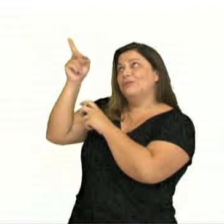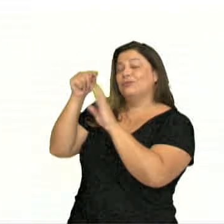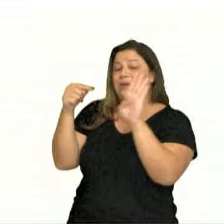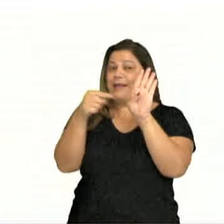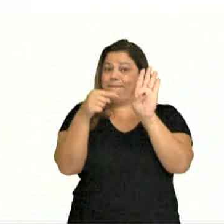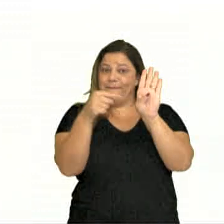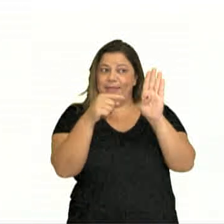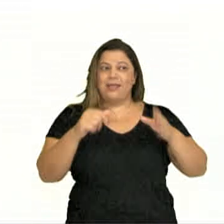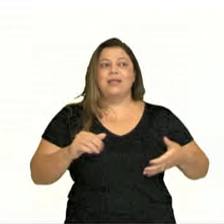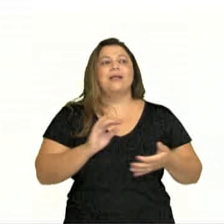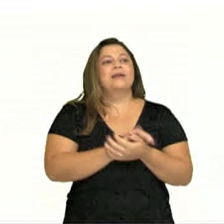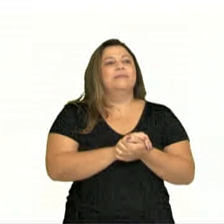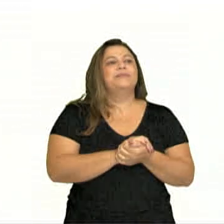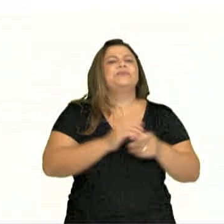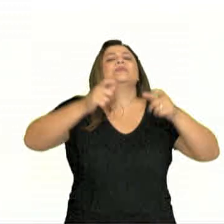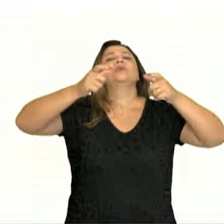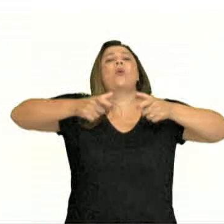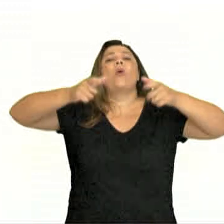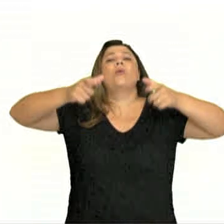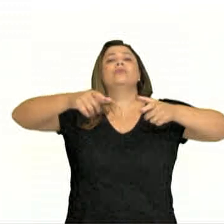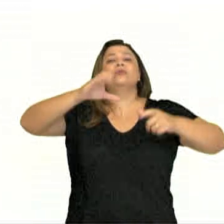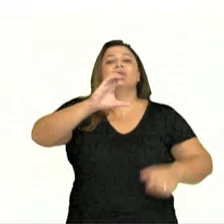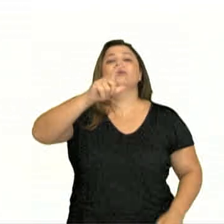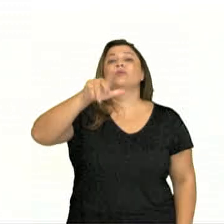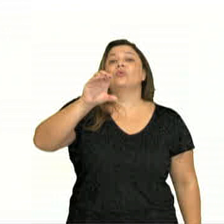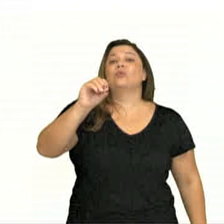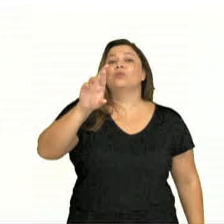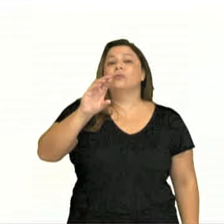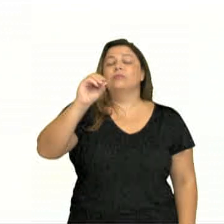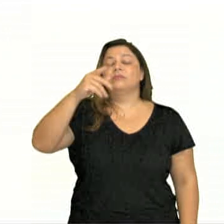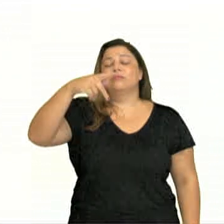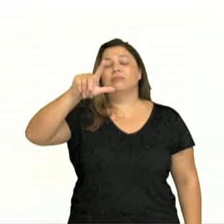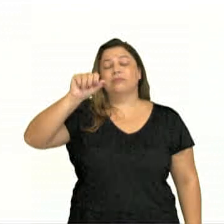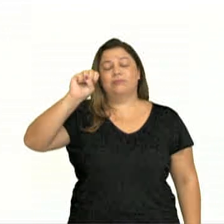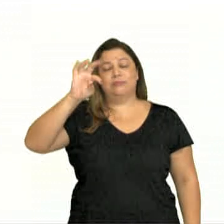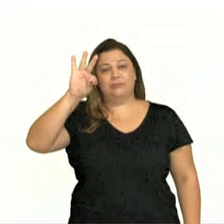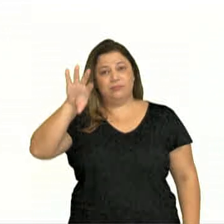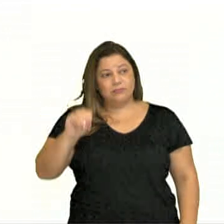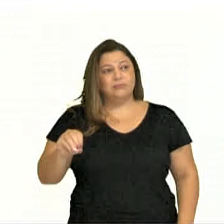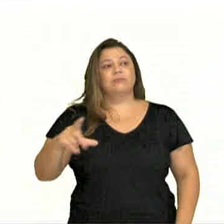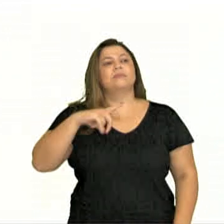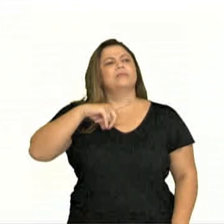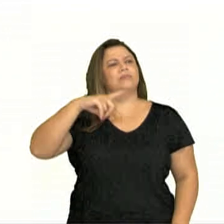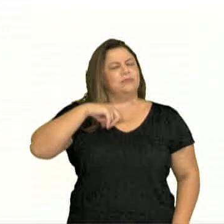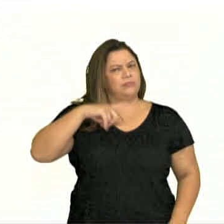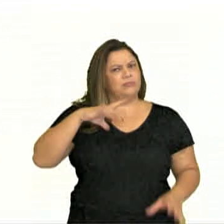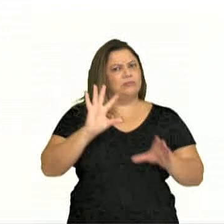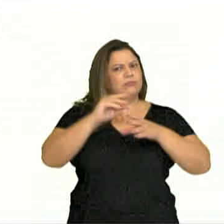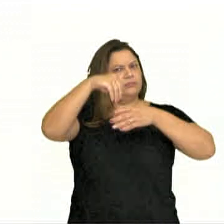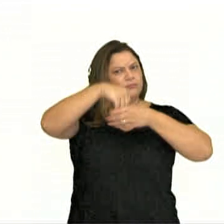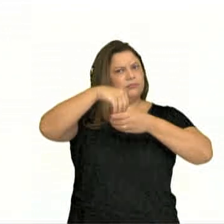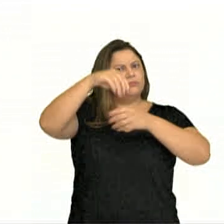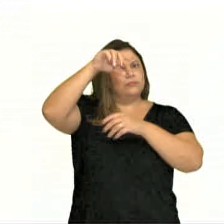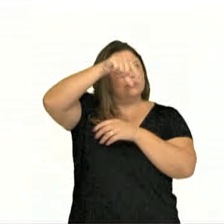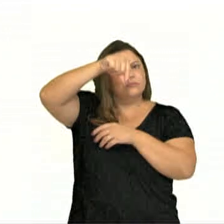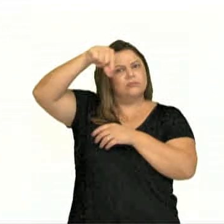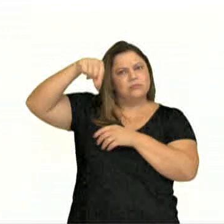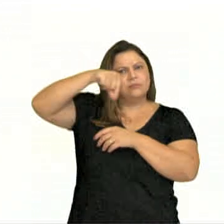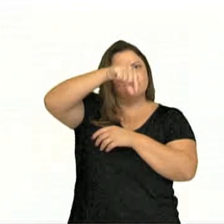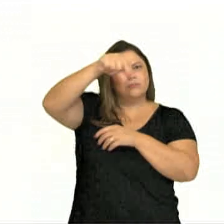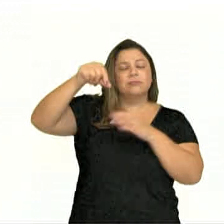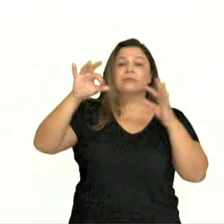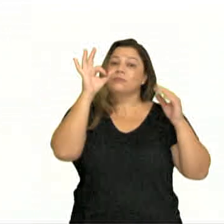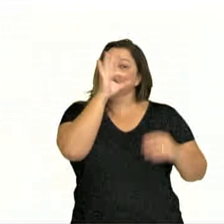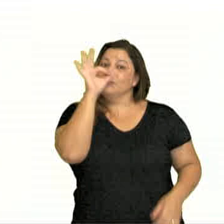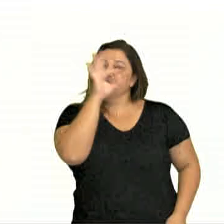A fotossíntese ocorre, então, aonde? Nos cloroplastos, que contém, que possuem no seu interior, um pigmento de cor